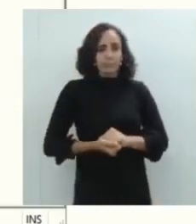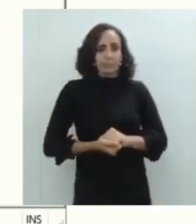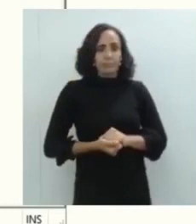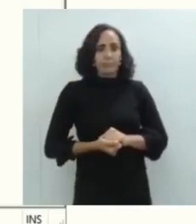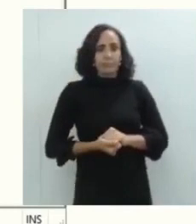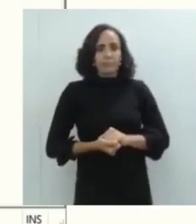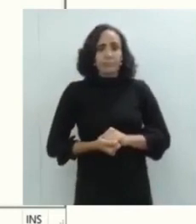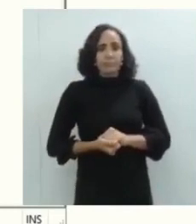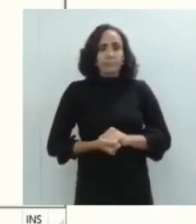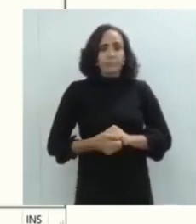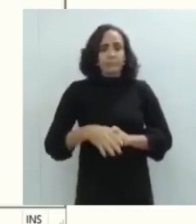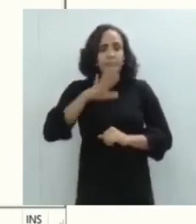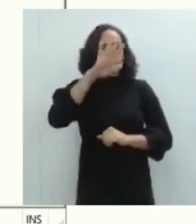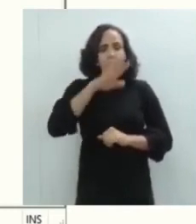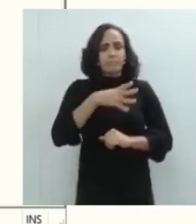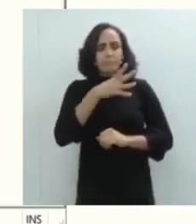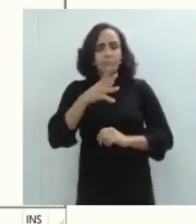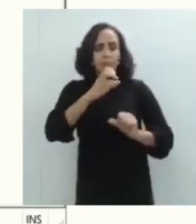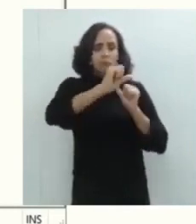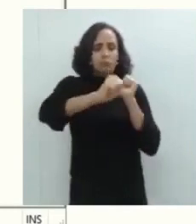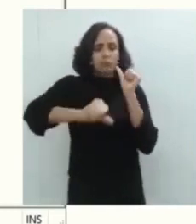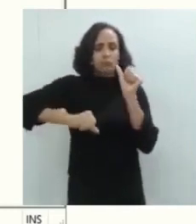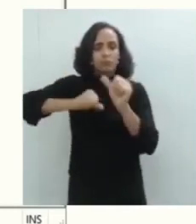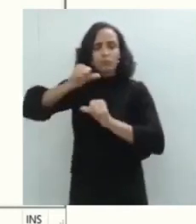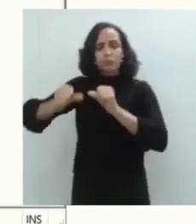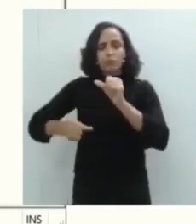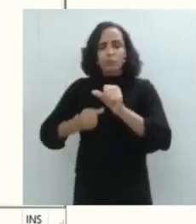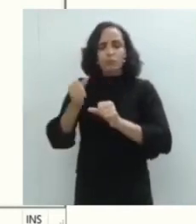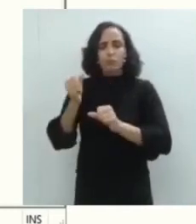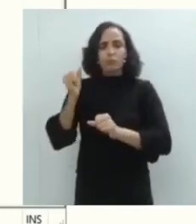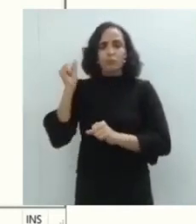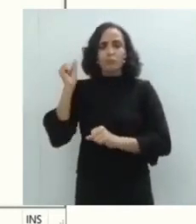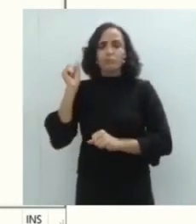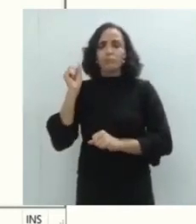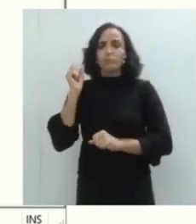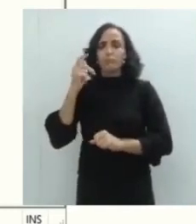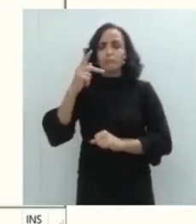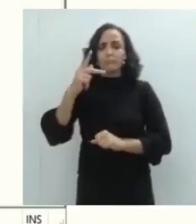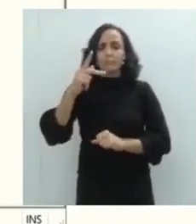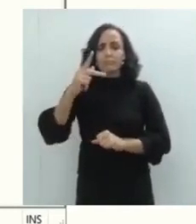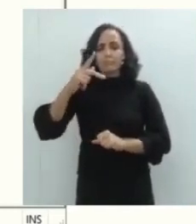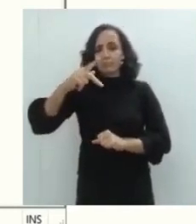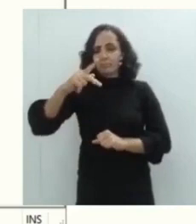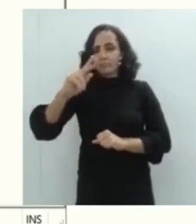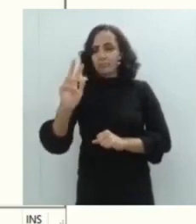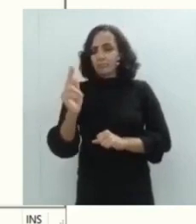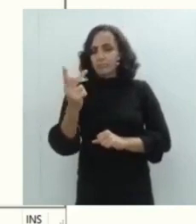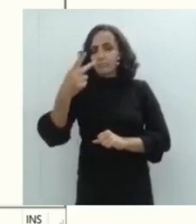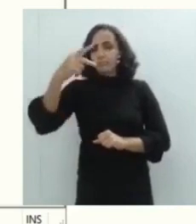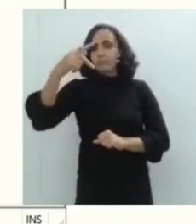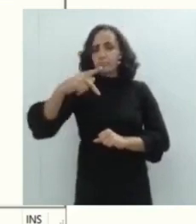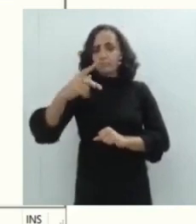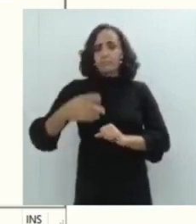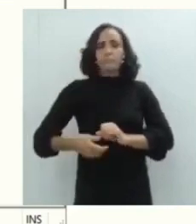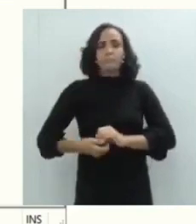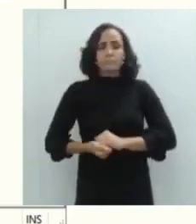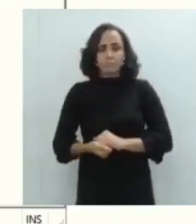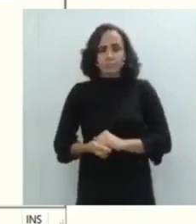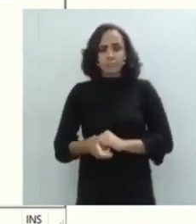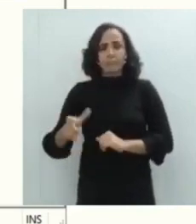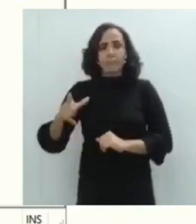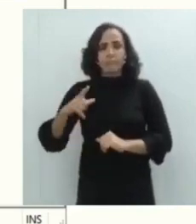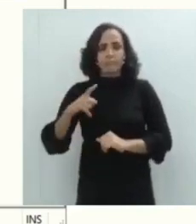O formulário alterar.php, ele faz a conexão, tá? Tem a